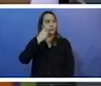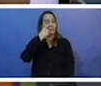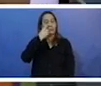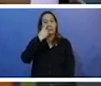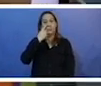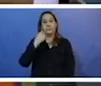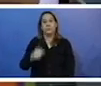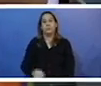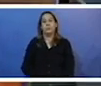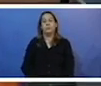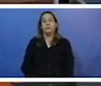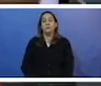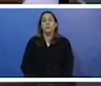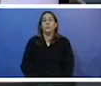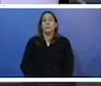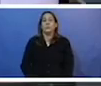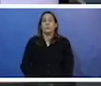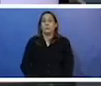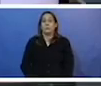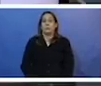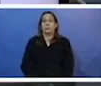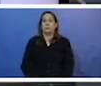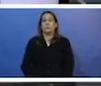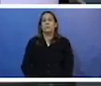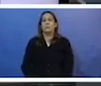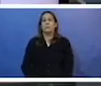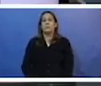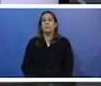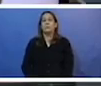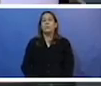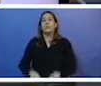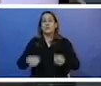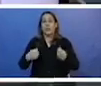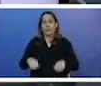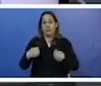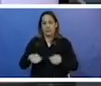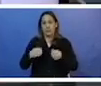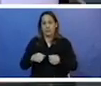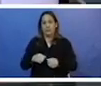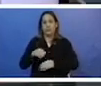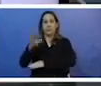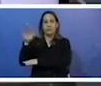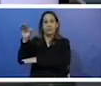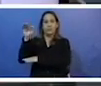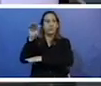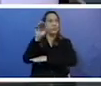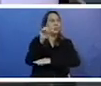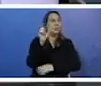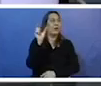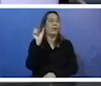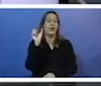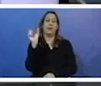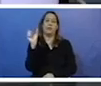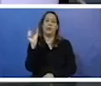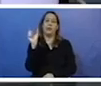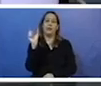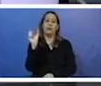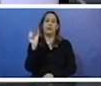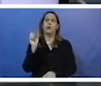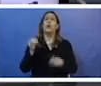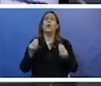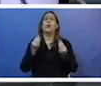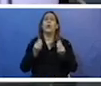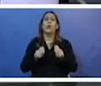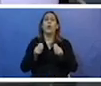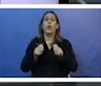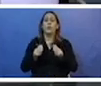mais forte dessas palavras. E agora a gente vai precisar chamar a palavra. Como isso, chamar a